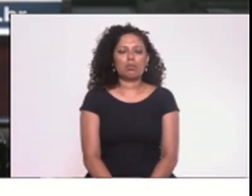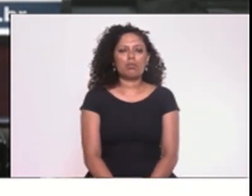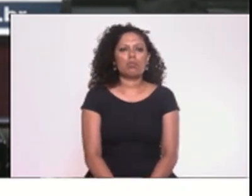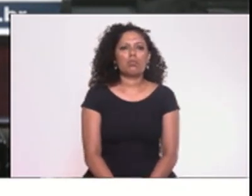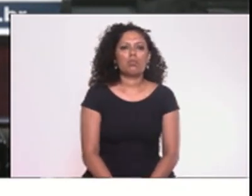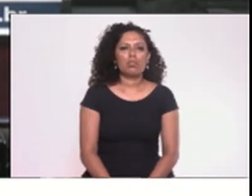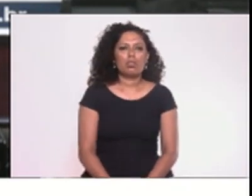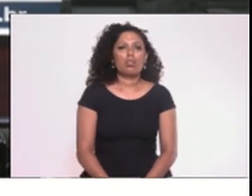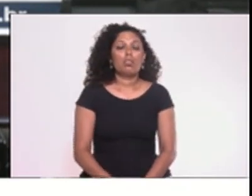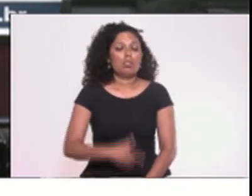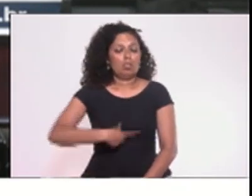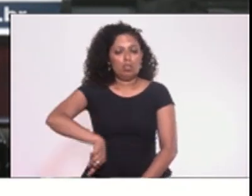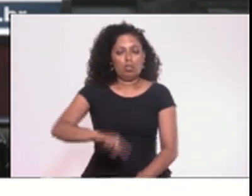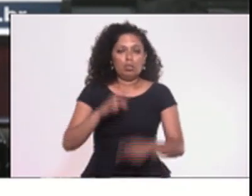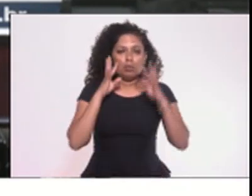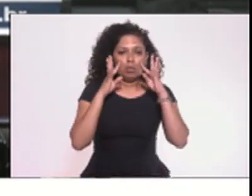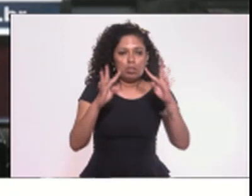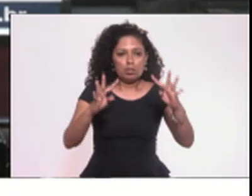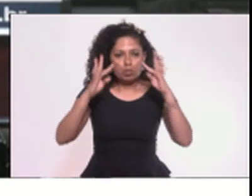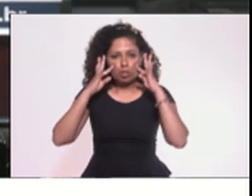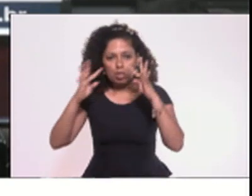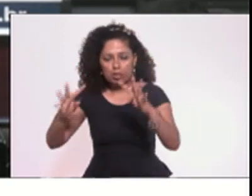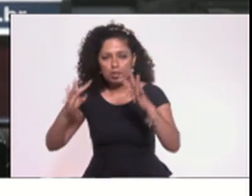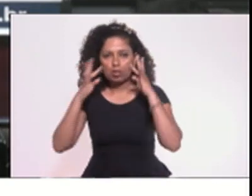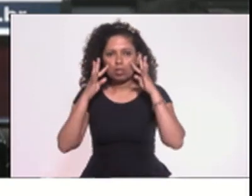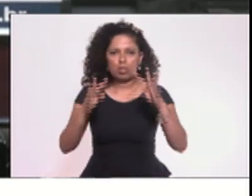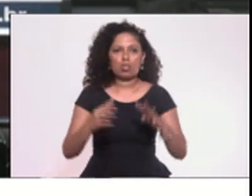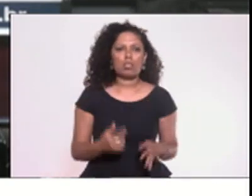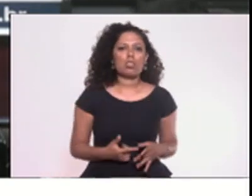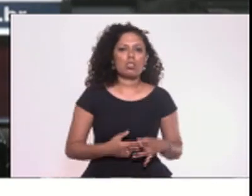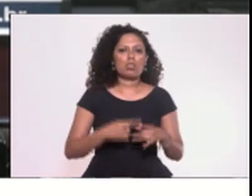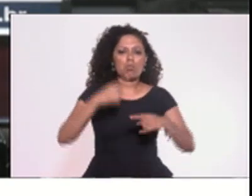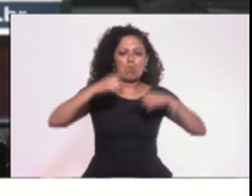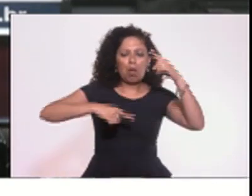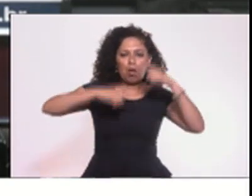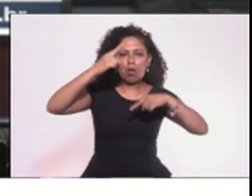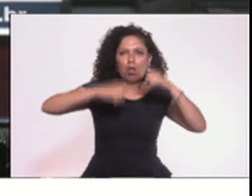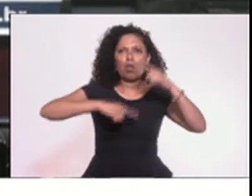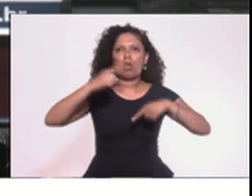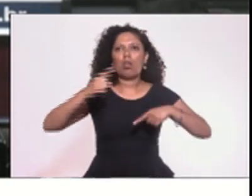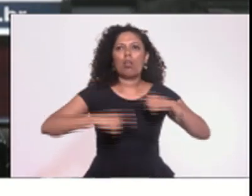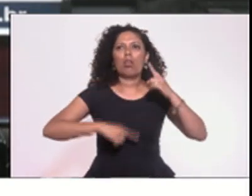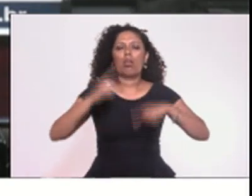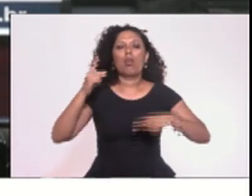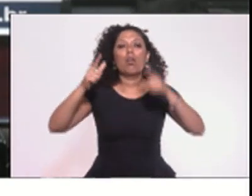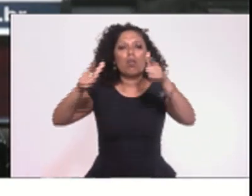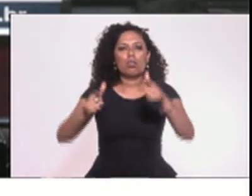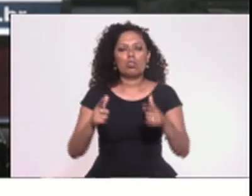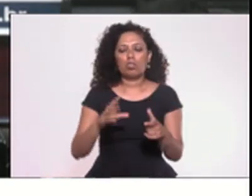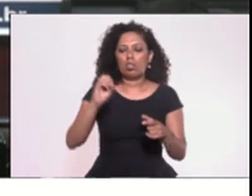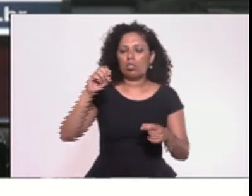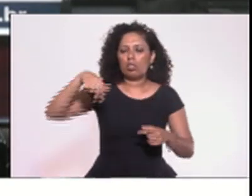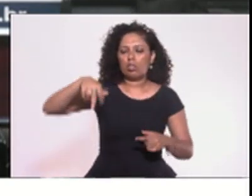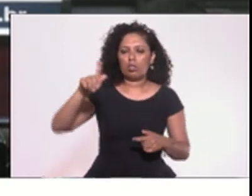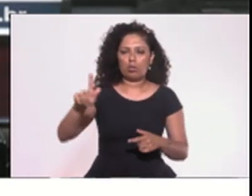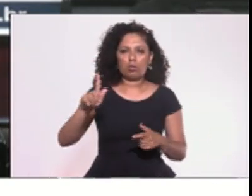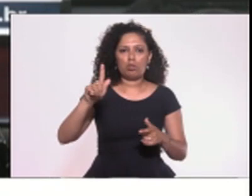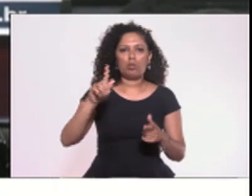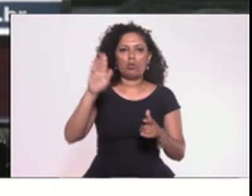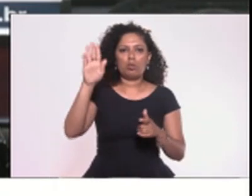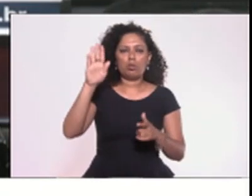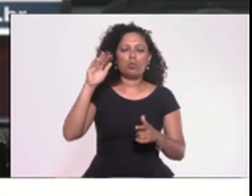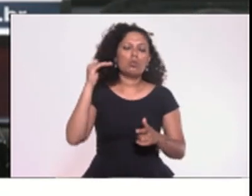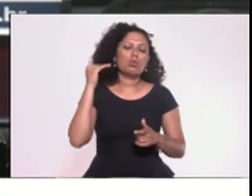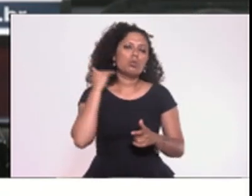ficar atento, porque não vai ter lugar para botar tanto resíduo sólido. E, de acordo com a ONU e o Banco Mundial, os custos